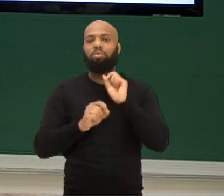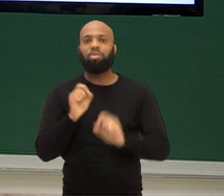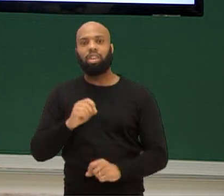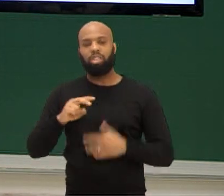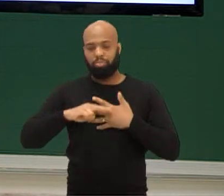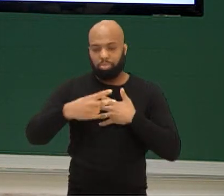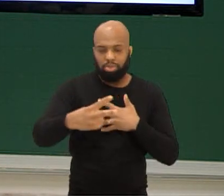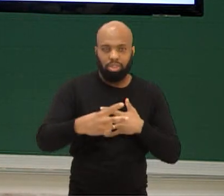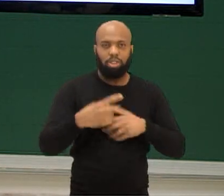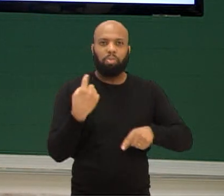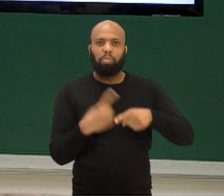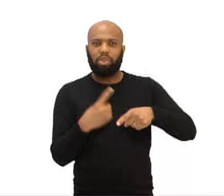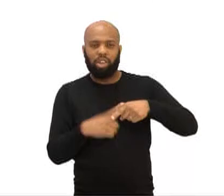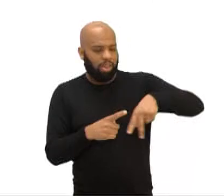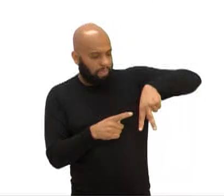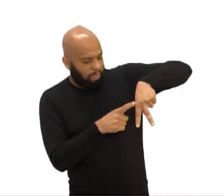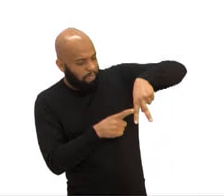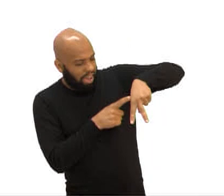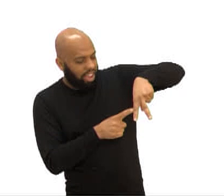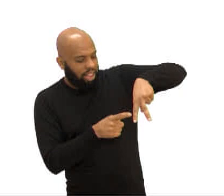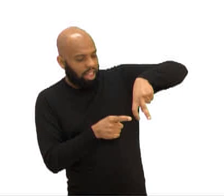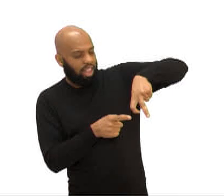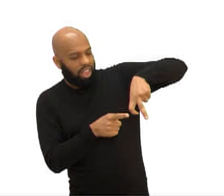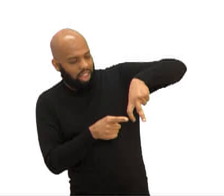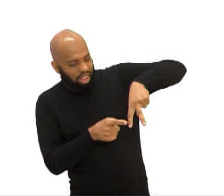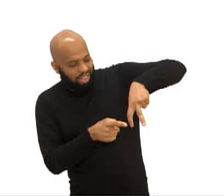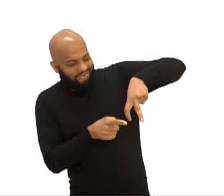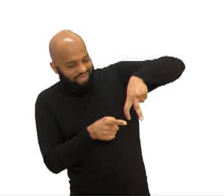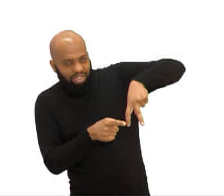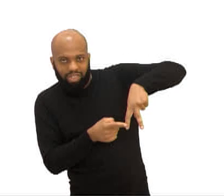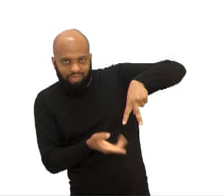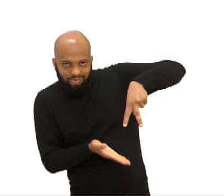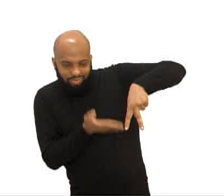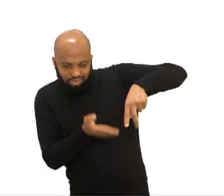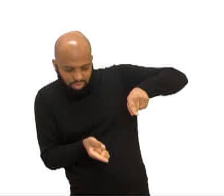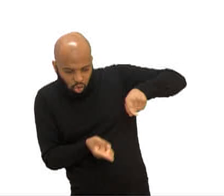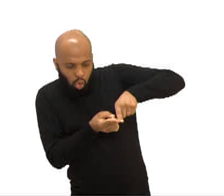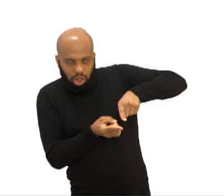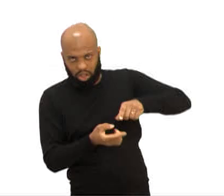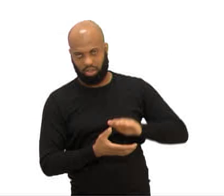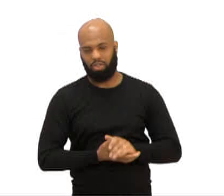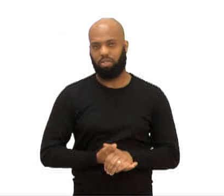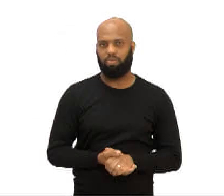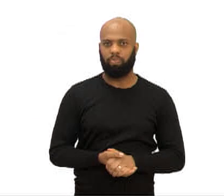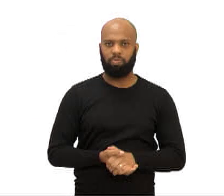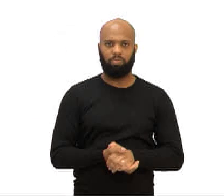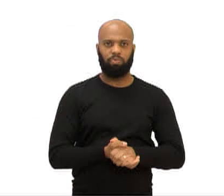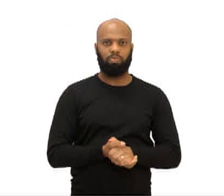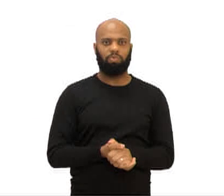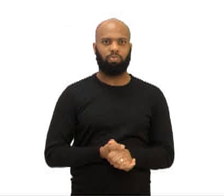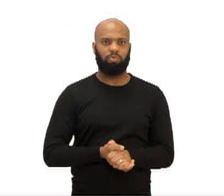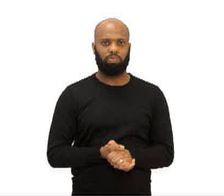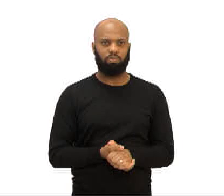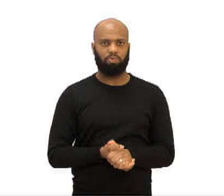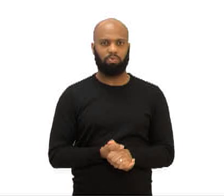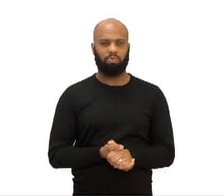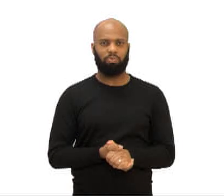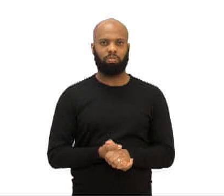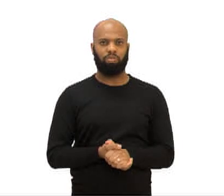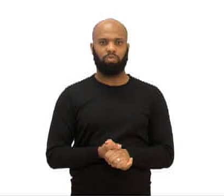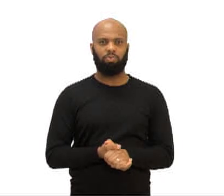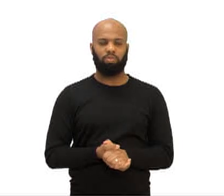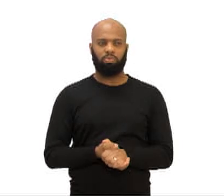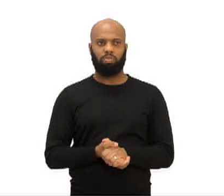perna dela menor do que a outra. Em 17 de setembro de 1925, Frida Kahlo sofreu um